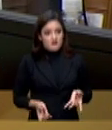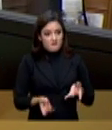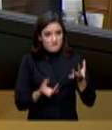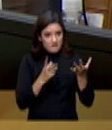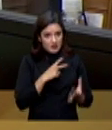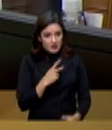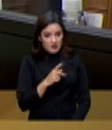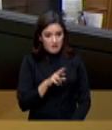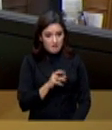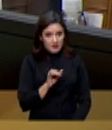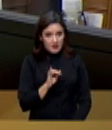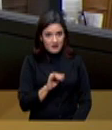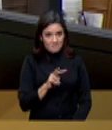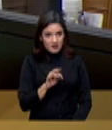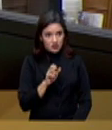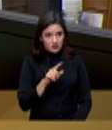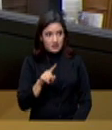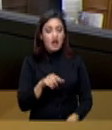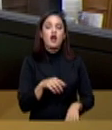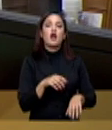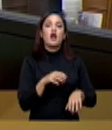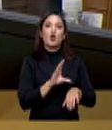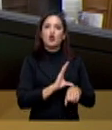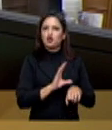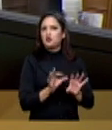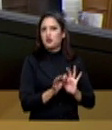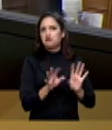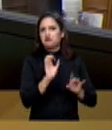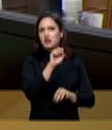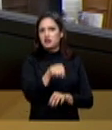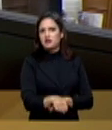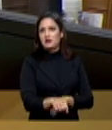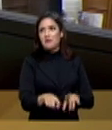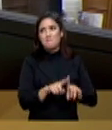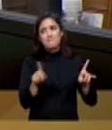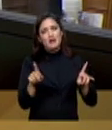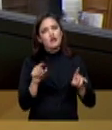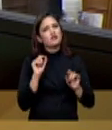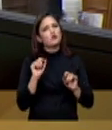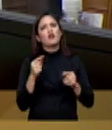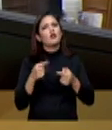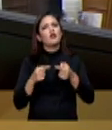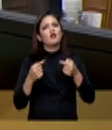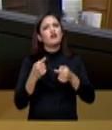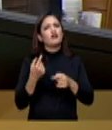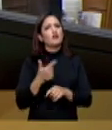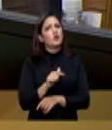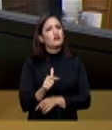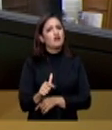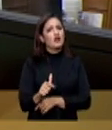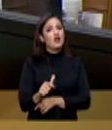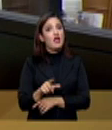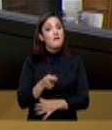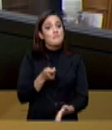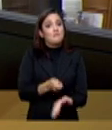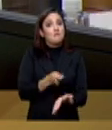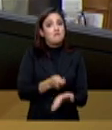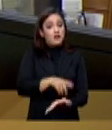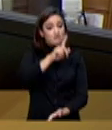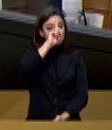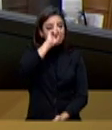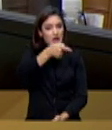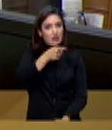está na Constituição o que não me parece que está na Constituição é impor